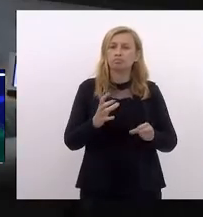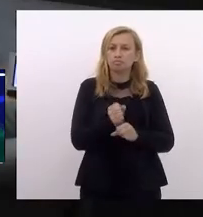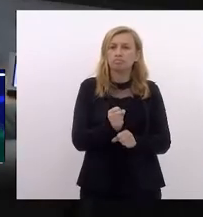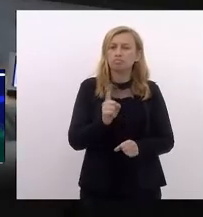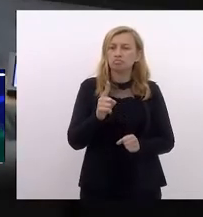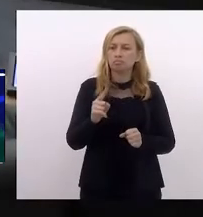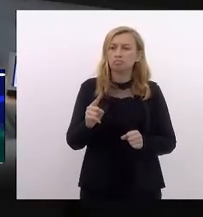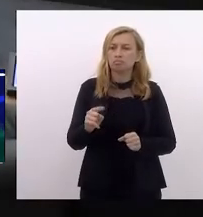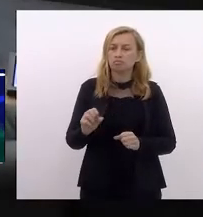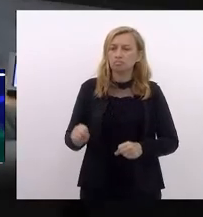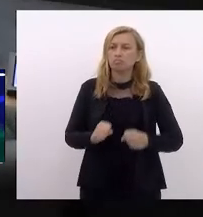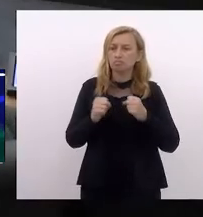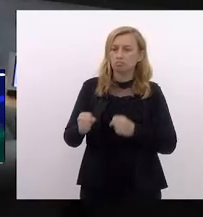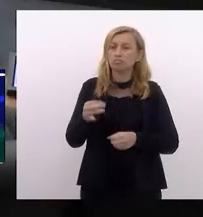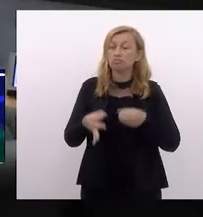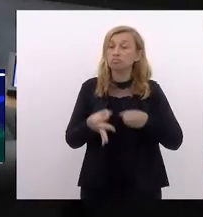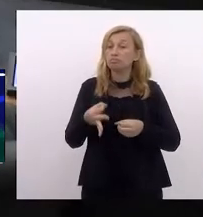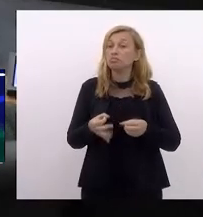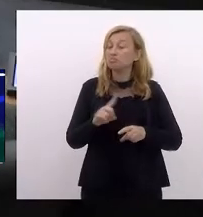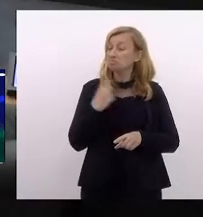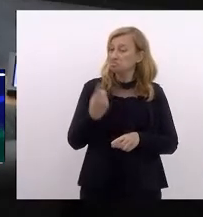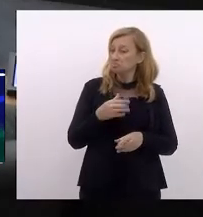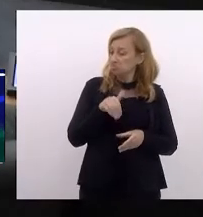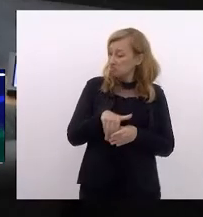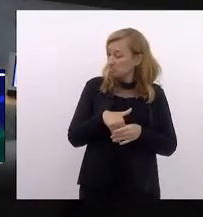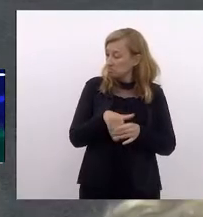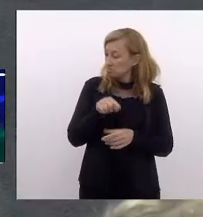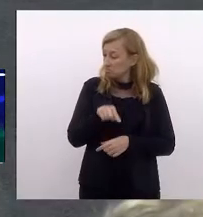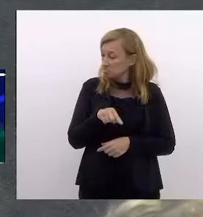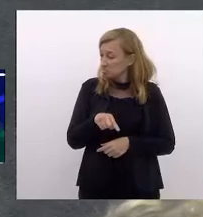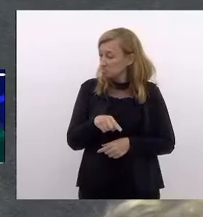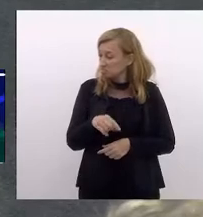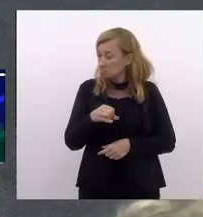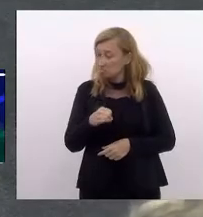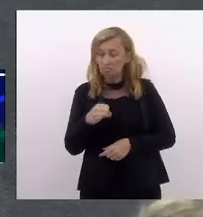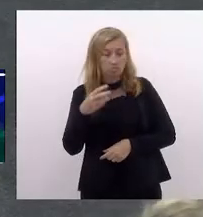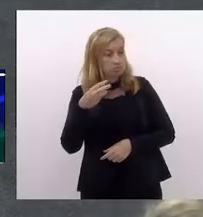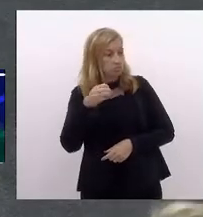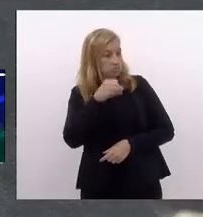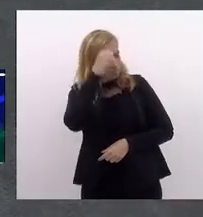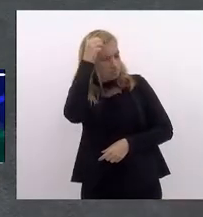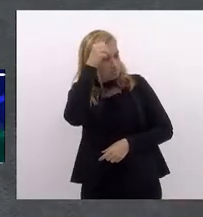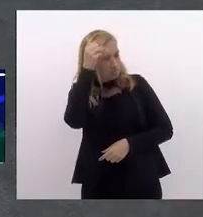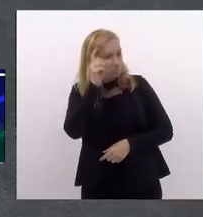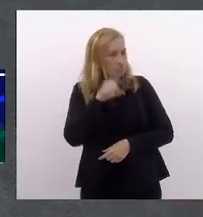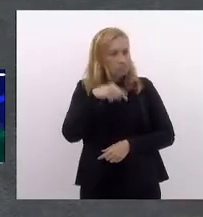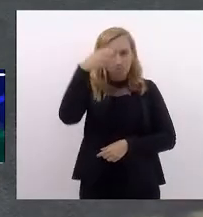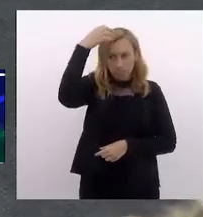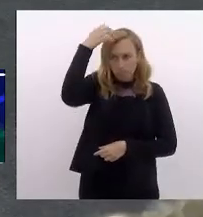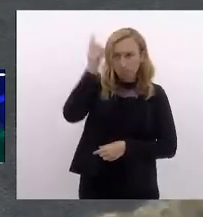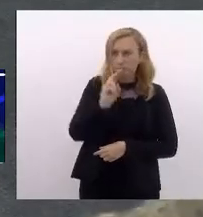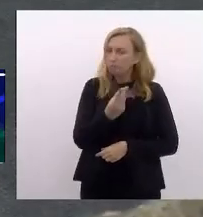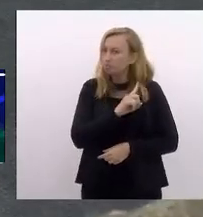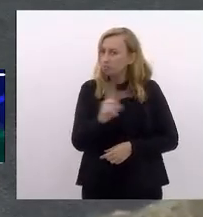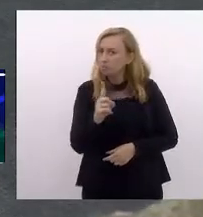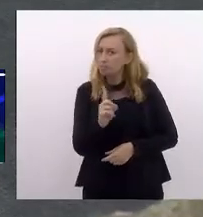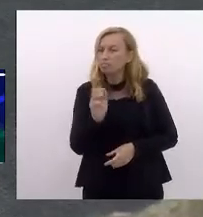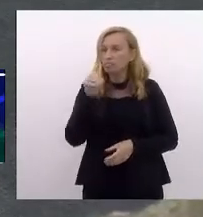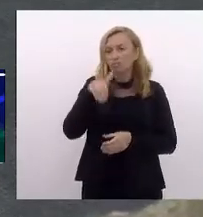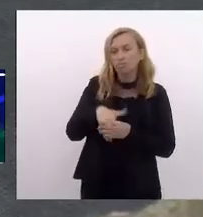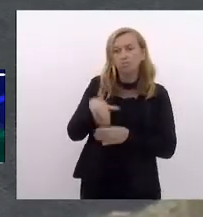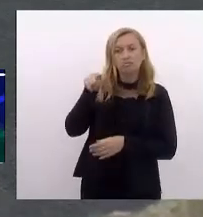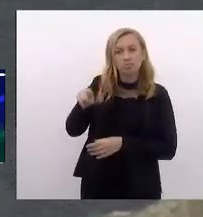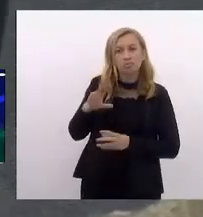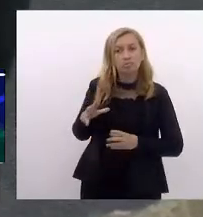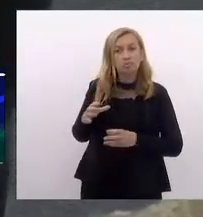nem a Ministério Público ano voltamos aqui se o governador pela do Castro é o não corrupto nós voltamos aqui deputada